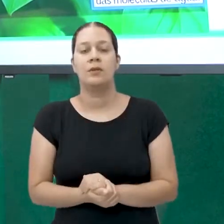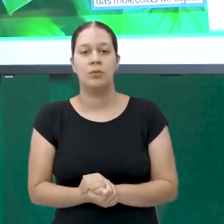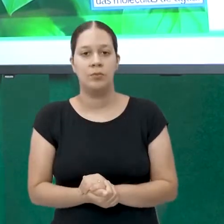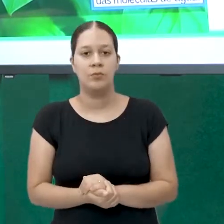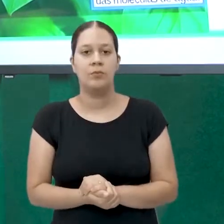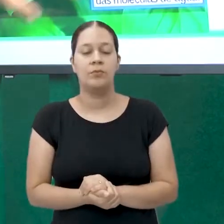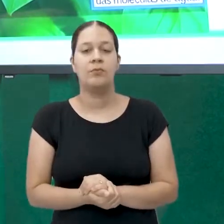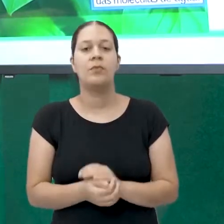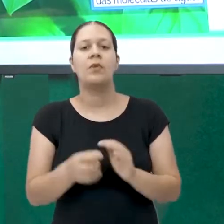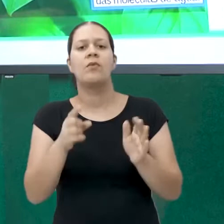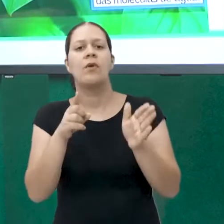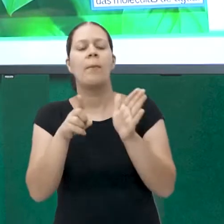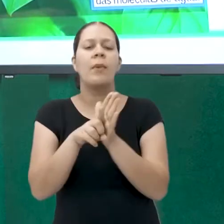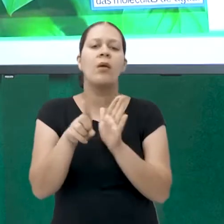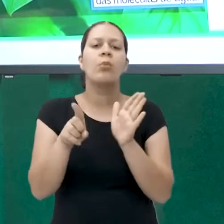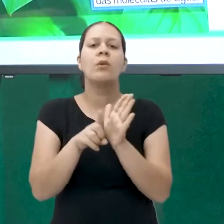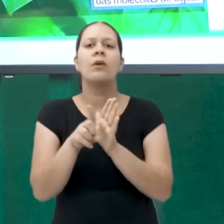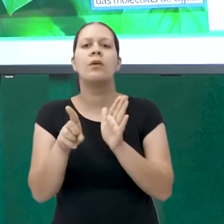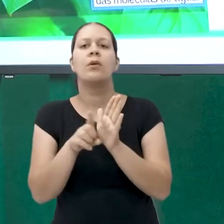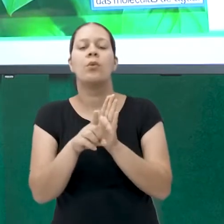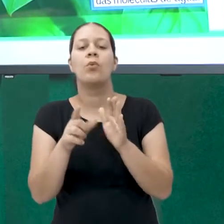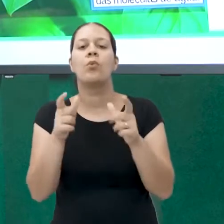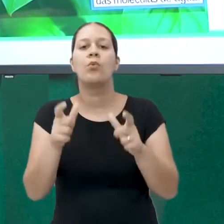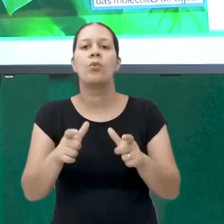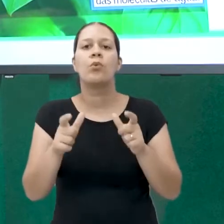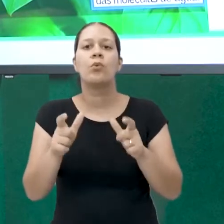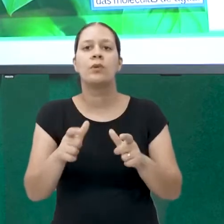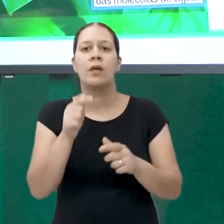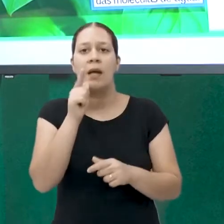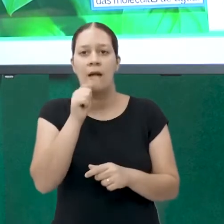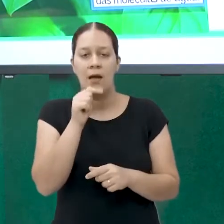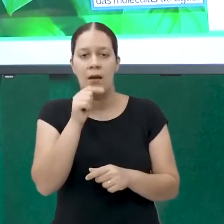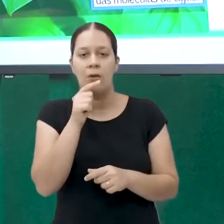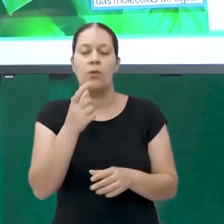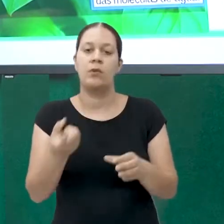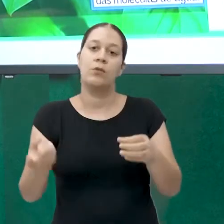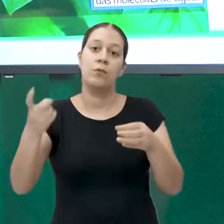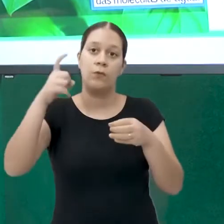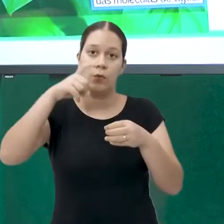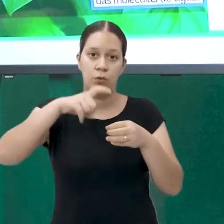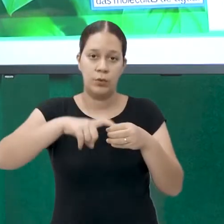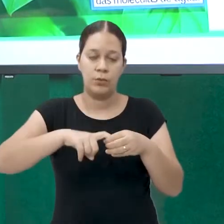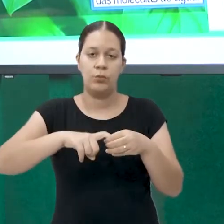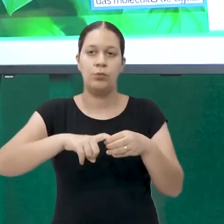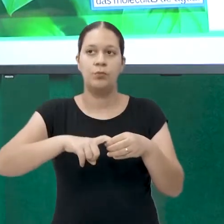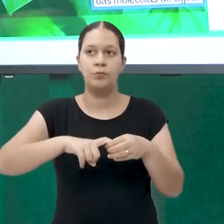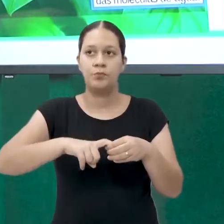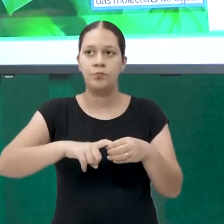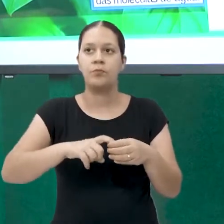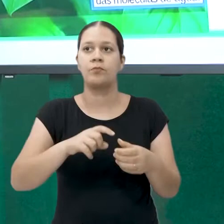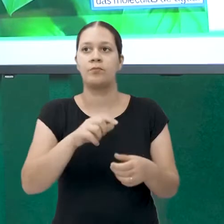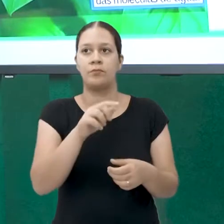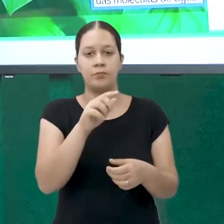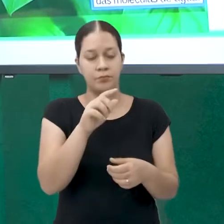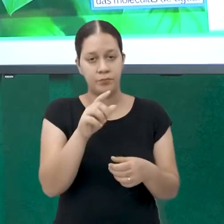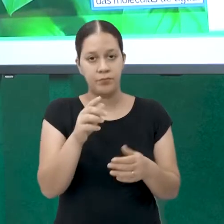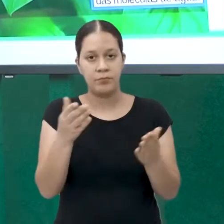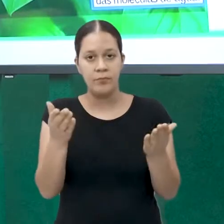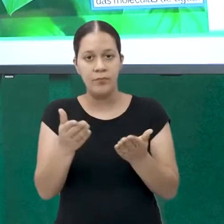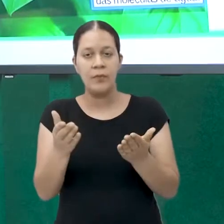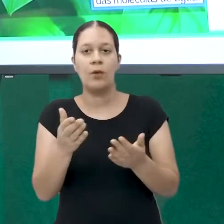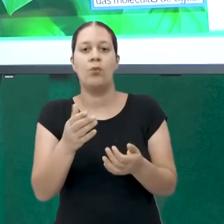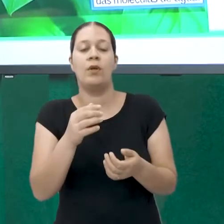só deixando aqui as 6 águas. Mas às vezes fica se perguntando, mas de onde vem essa água, pelo amor de Deus? Tá aqui. Tá? Então volta comigo.